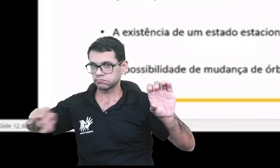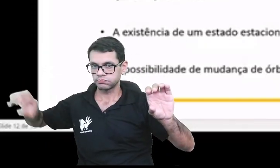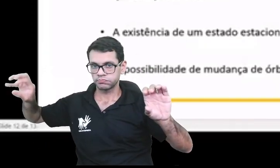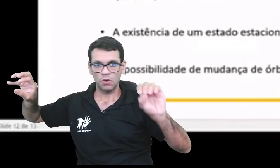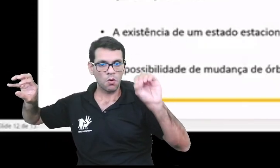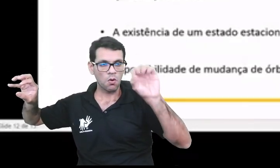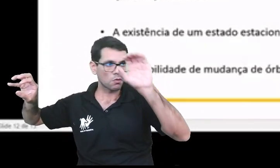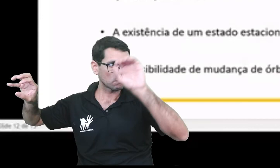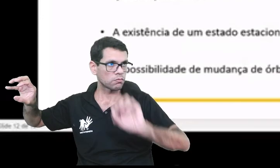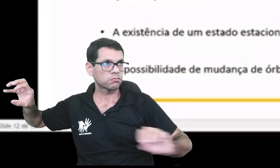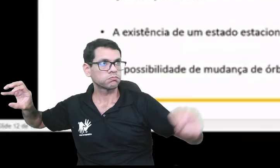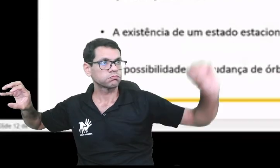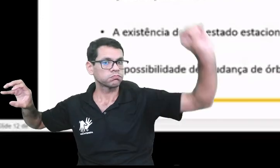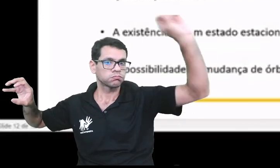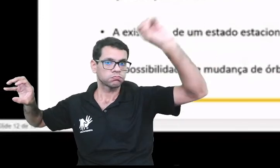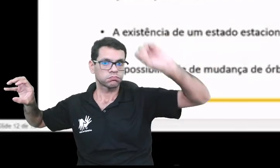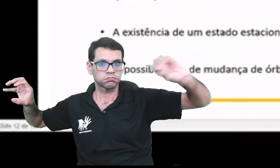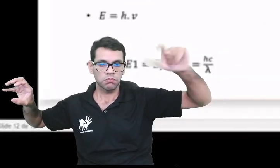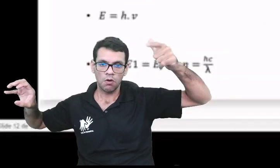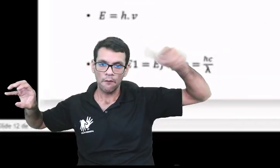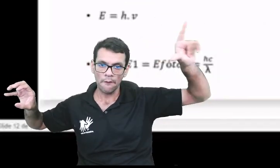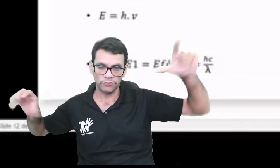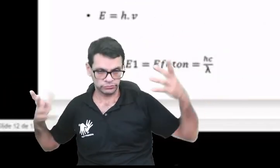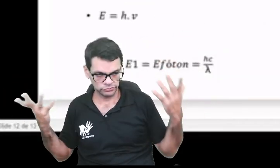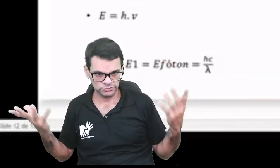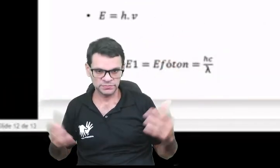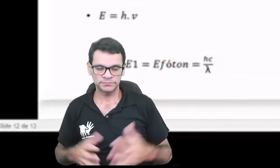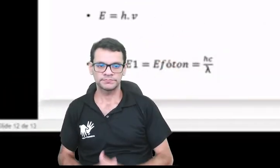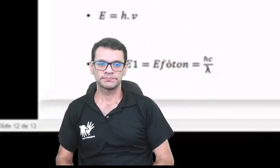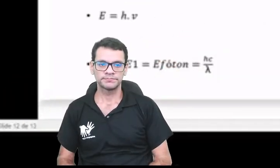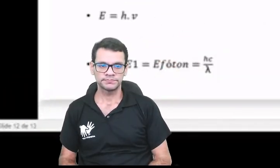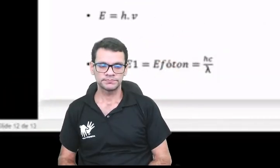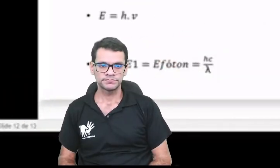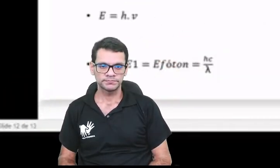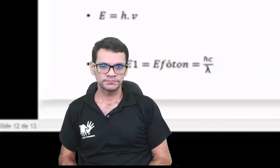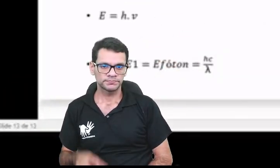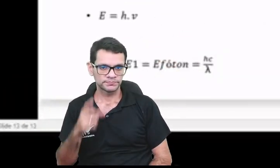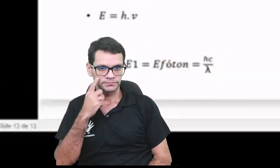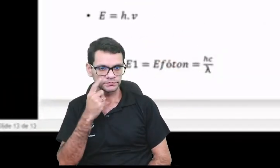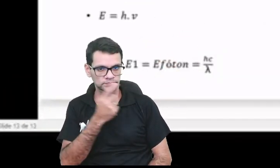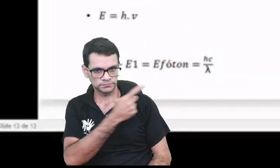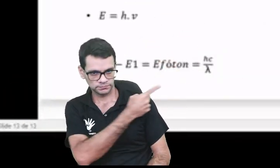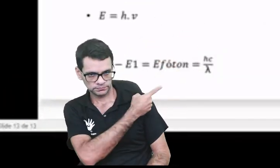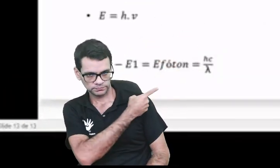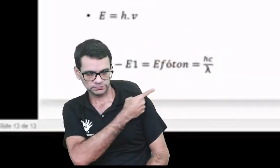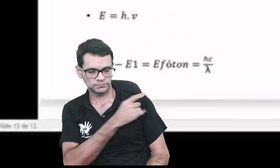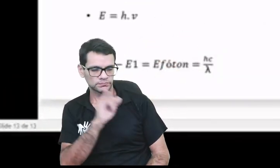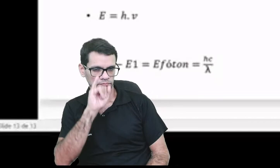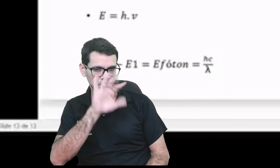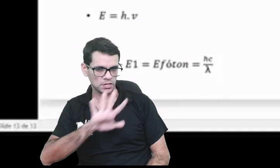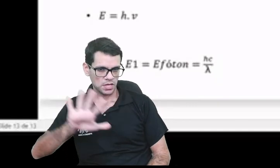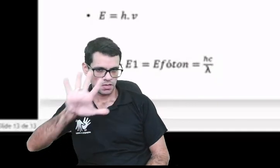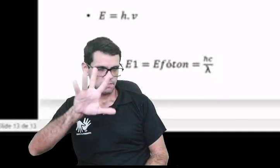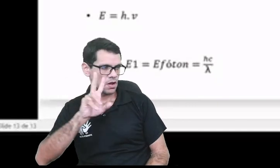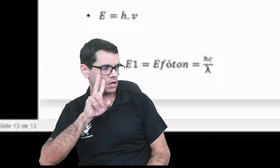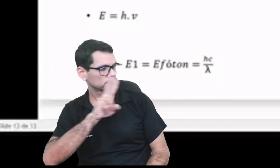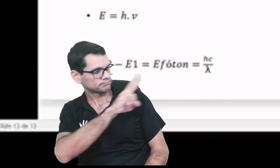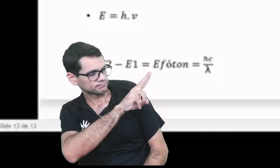energia ou liberar energia. Como assim? Trouxe essa imagem aqui. Ó.